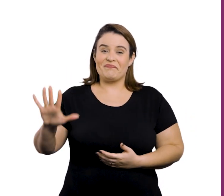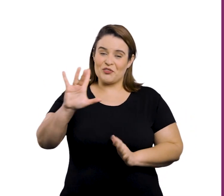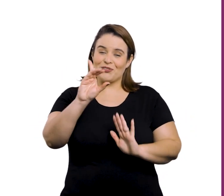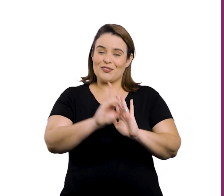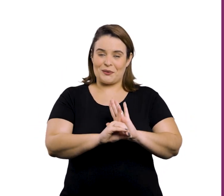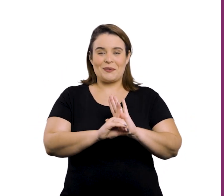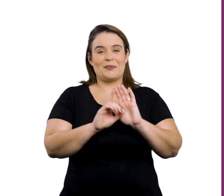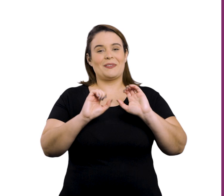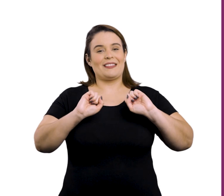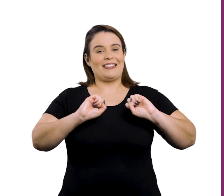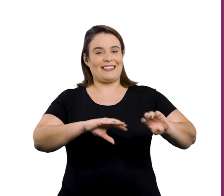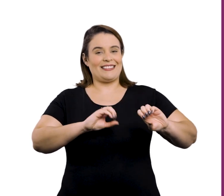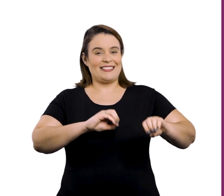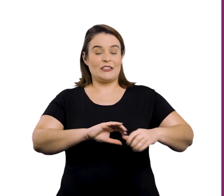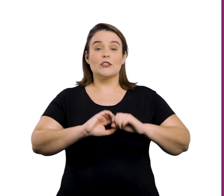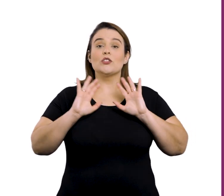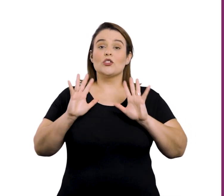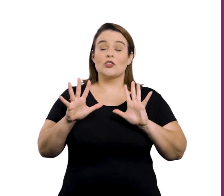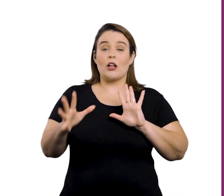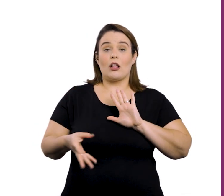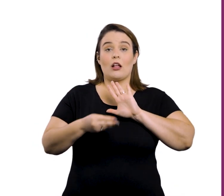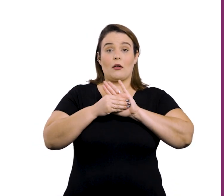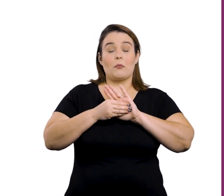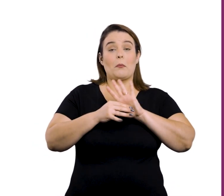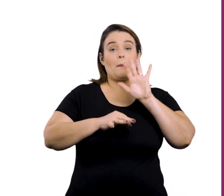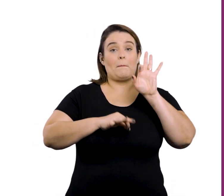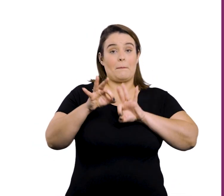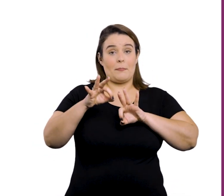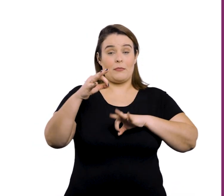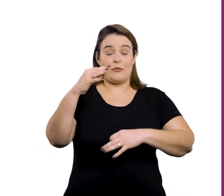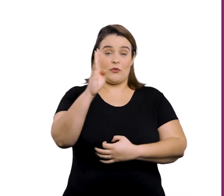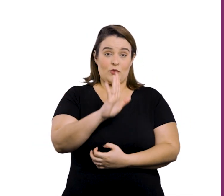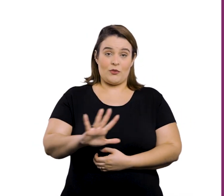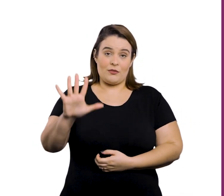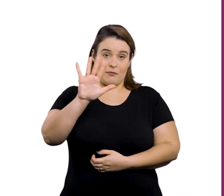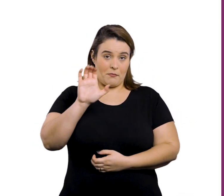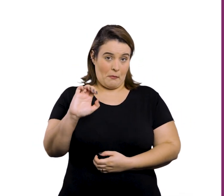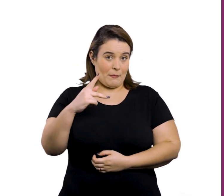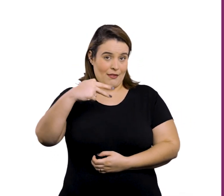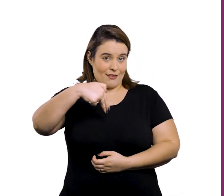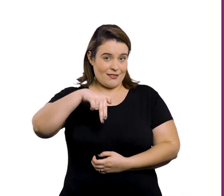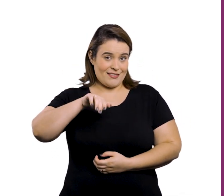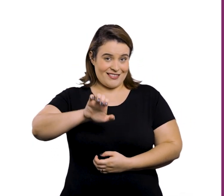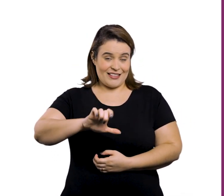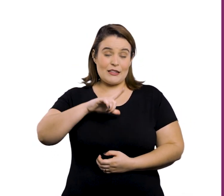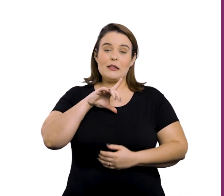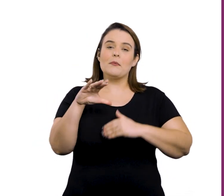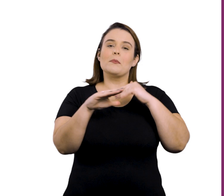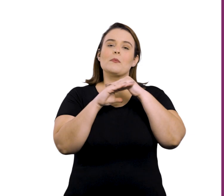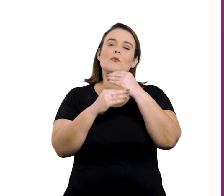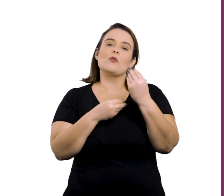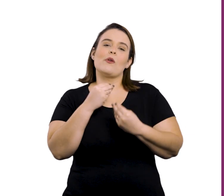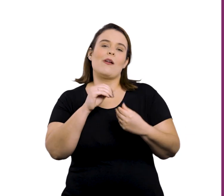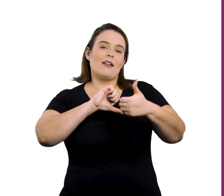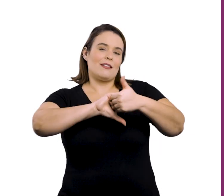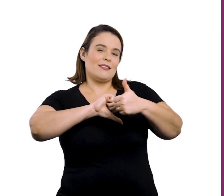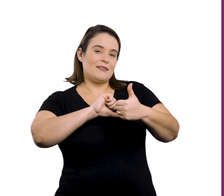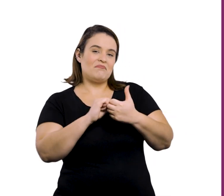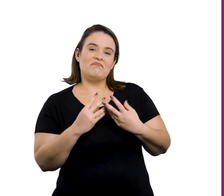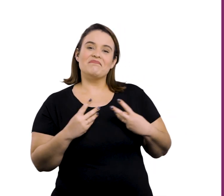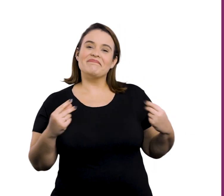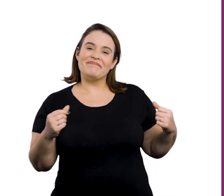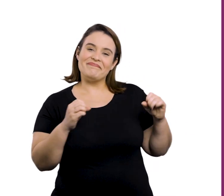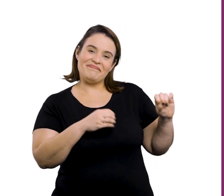Campanha Nacional pelo Direito à Educação e já incorporados no Plano Nacional de Educação para estabelecer um padrão para